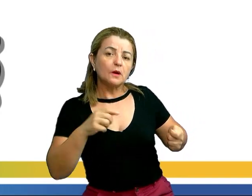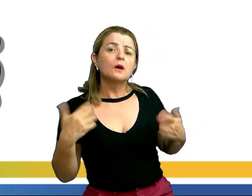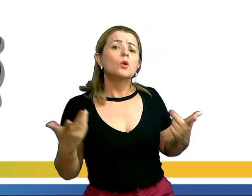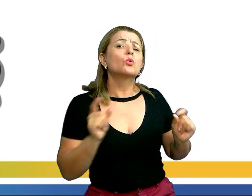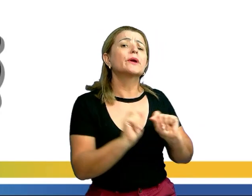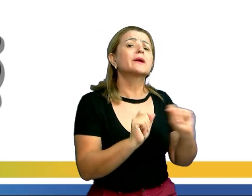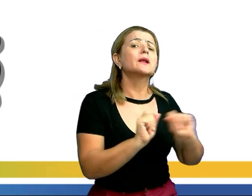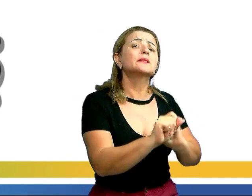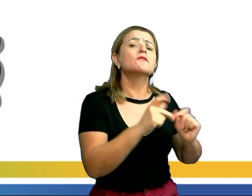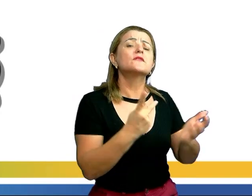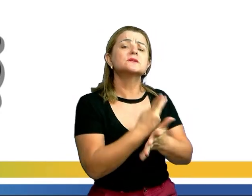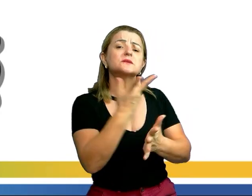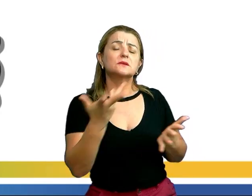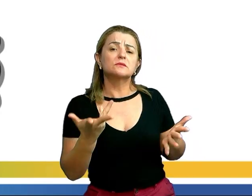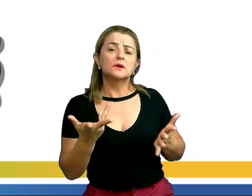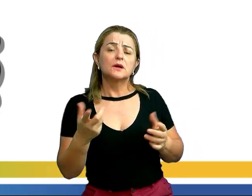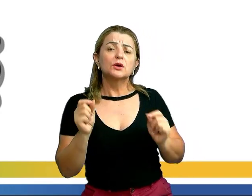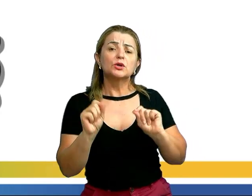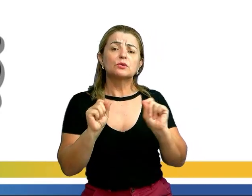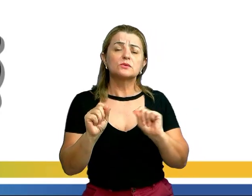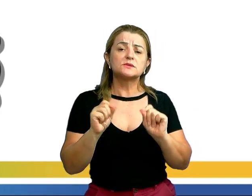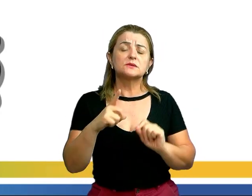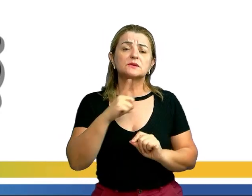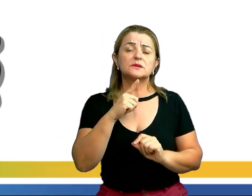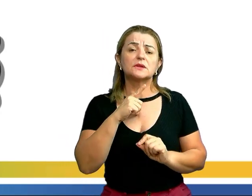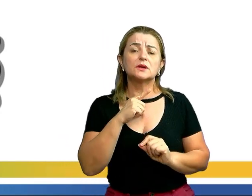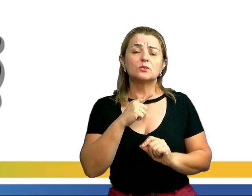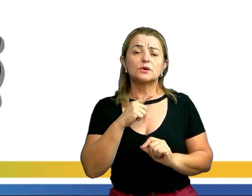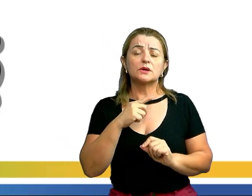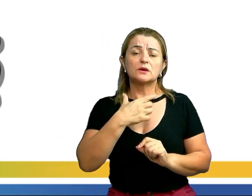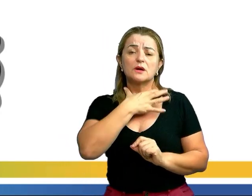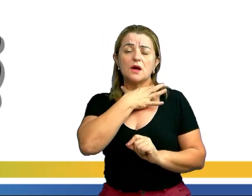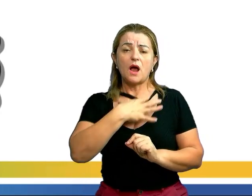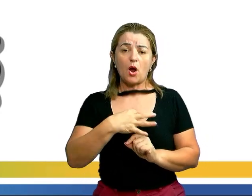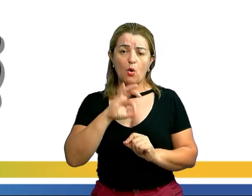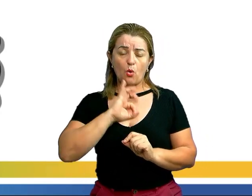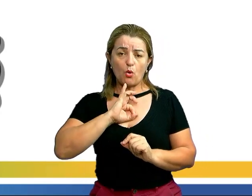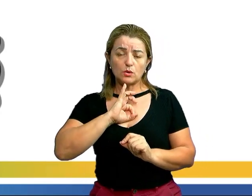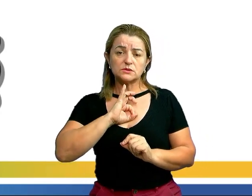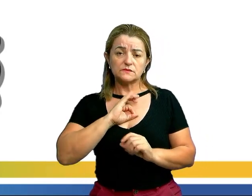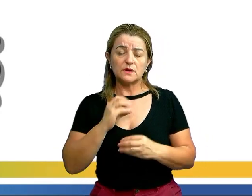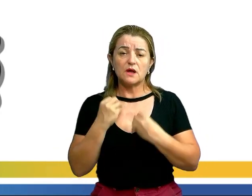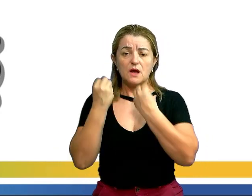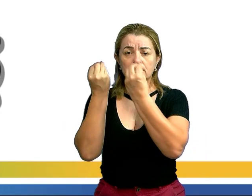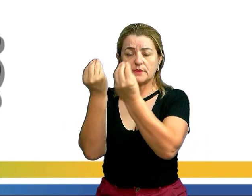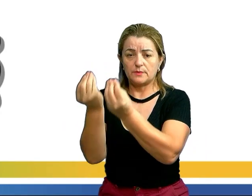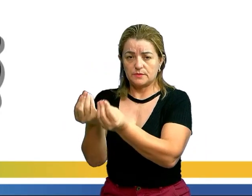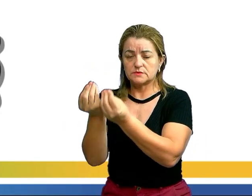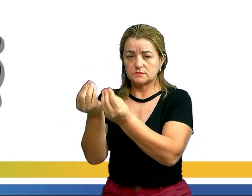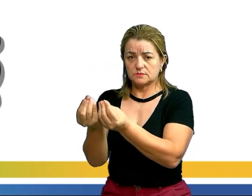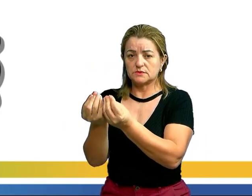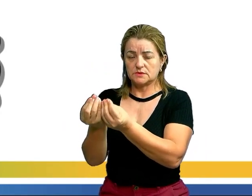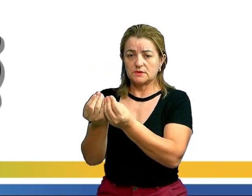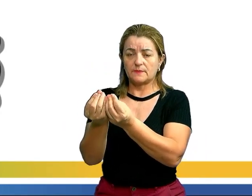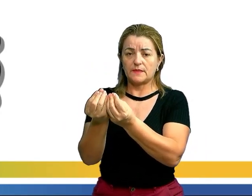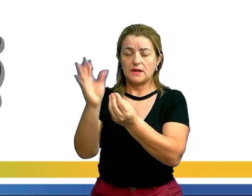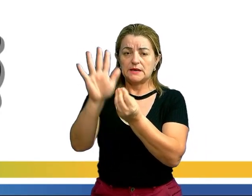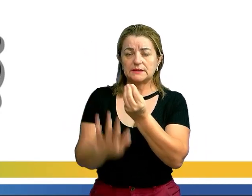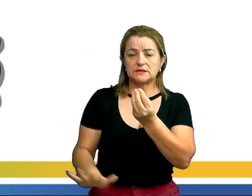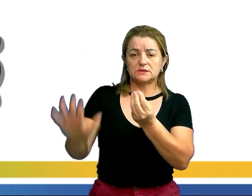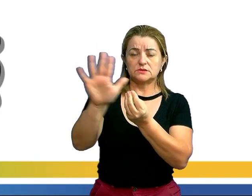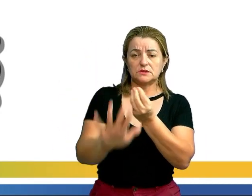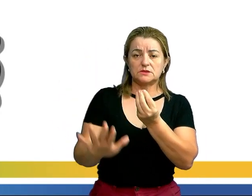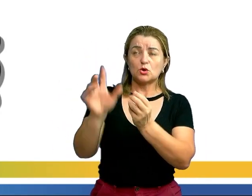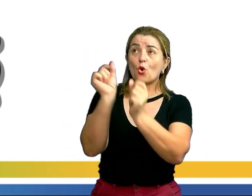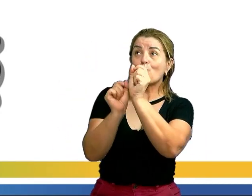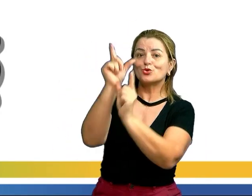ele condecora, né, o Che Guevara. Ele dá a medalha nacional, conhecida como Medalha Cruzeiro do